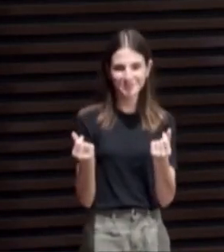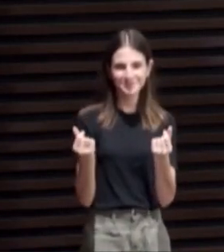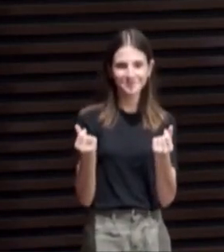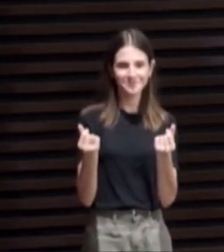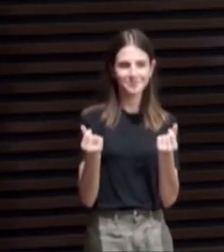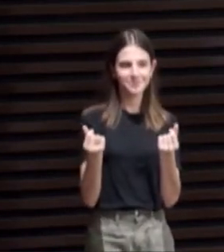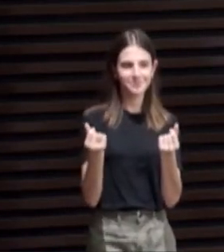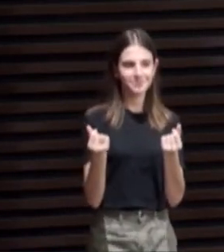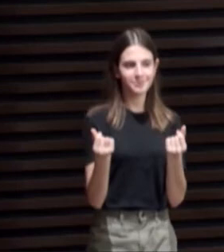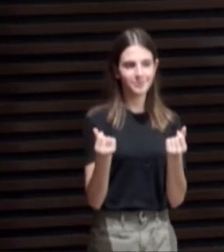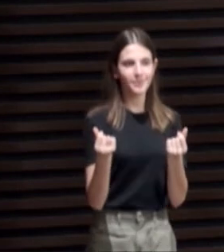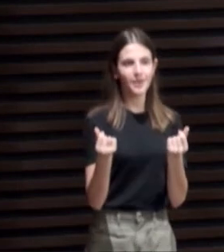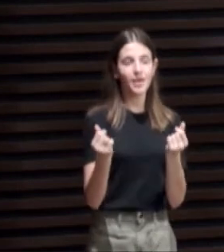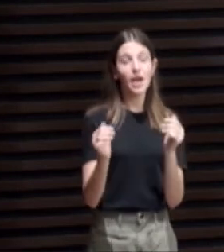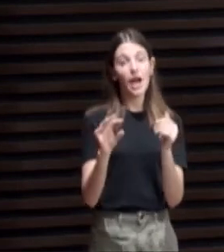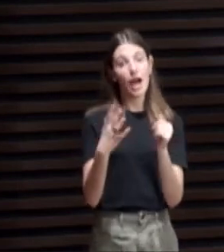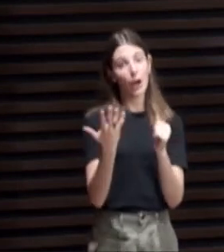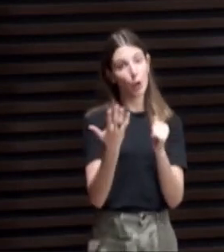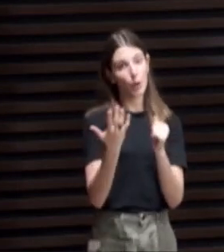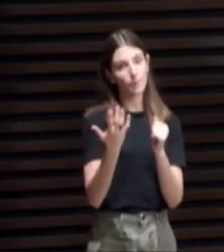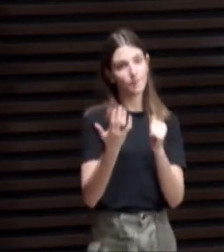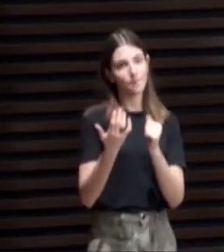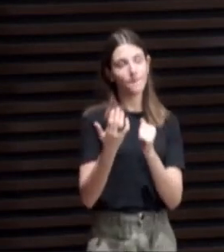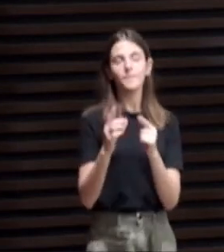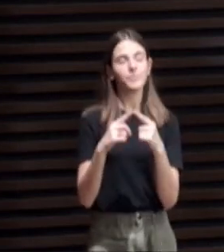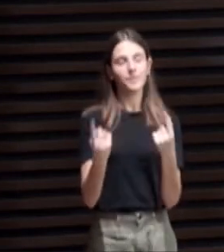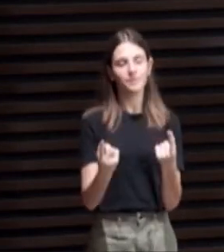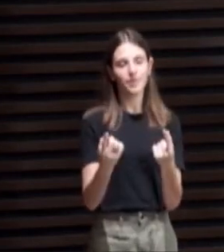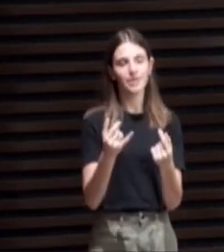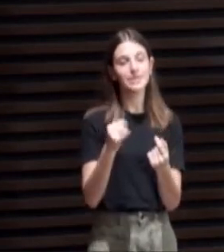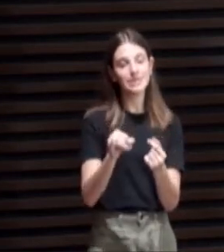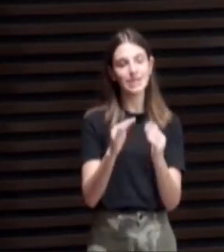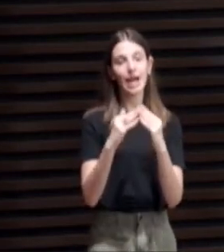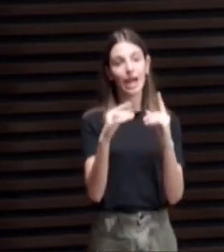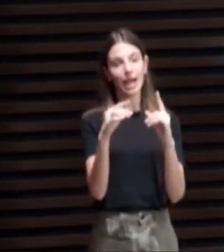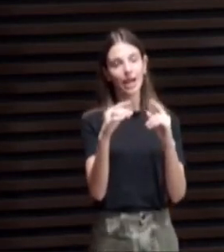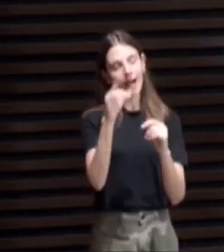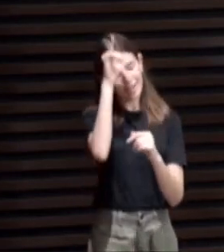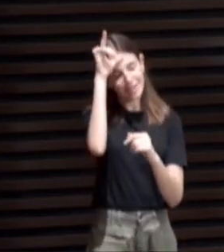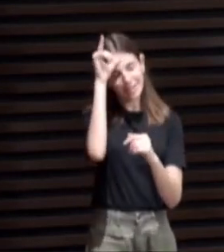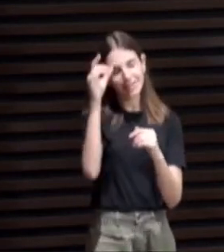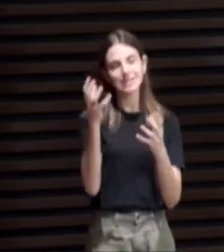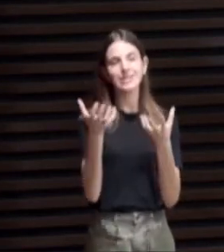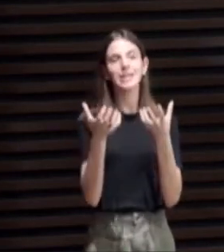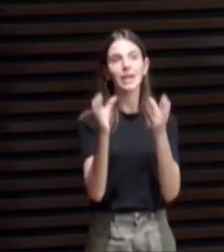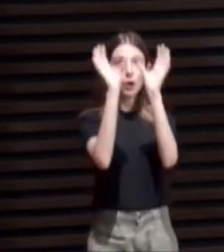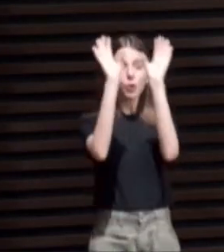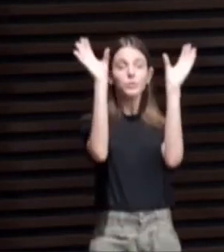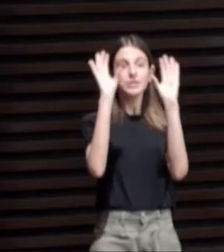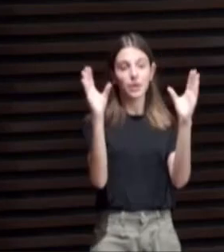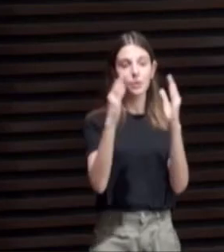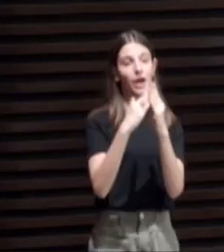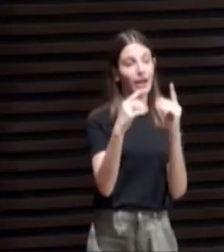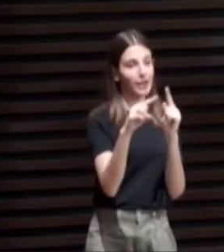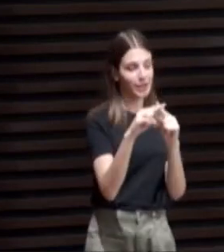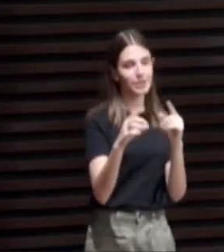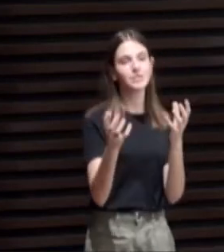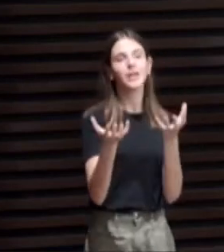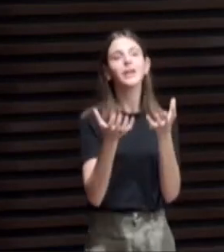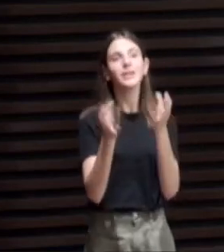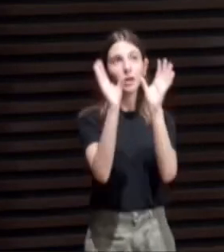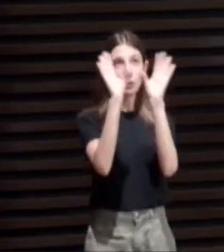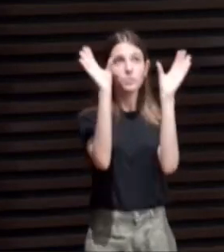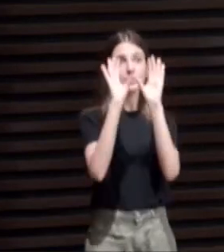Agora, se essa liderança deseja o céu, essa igreja vai imitar o desejo pelo céu. A gente não imita